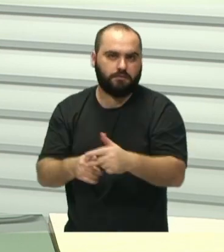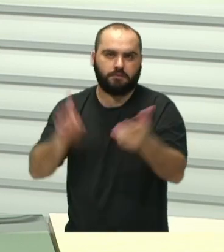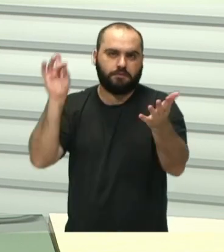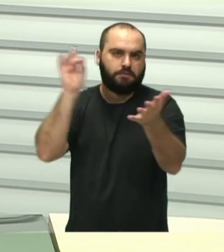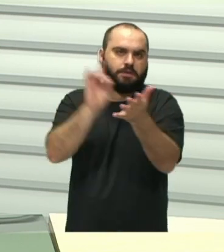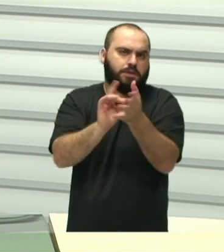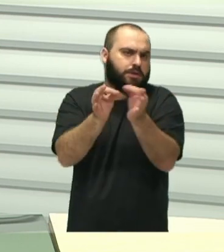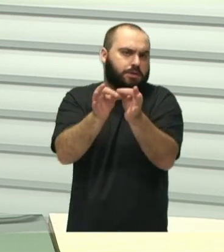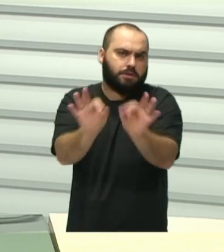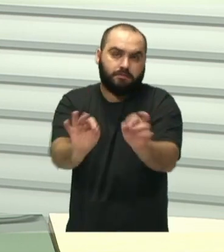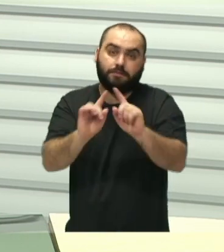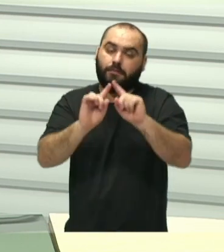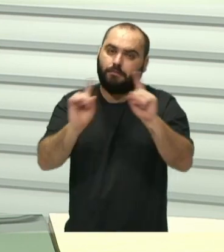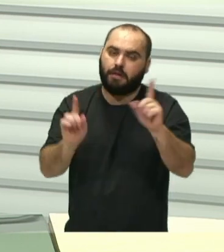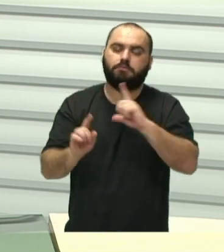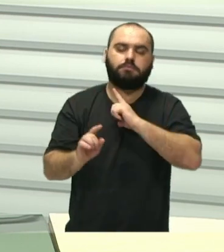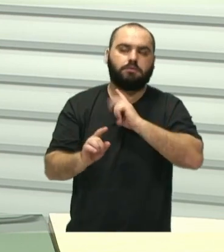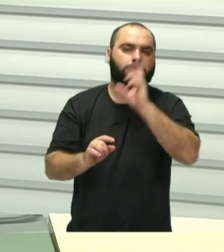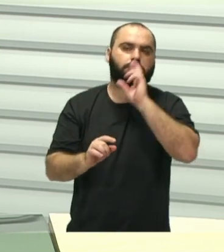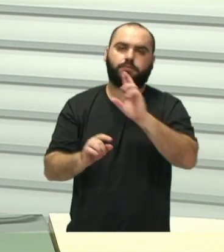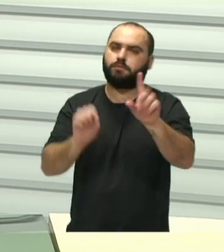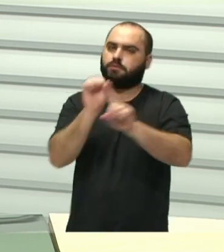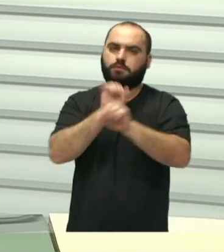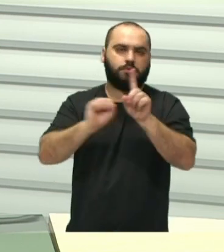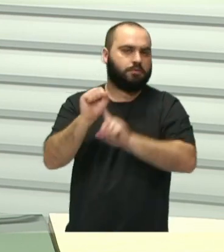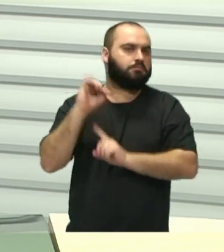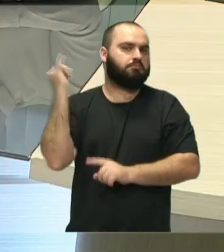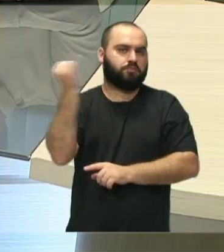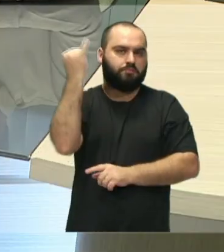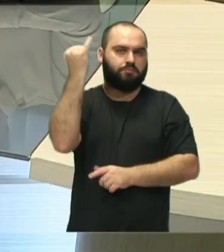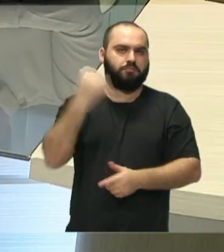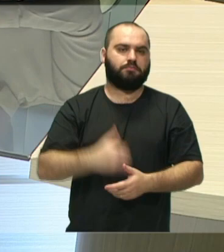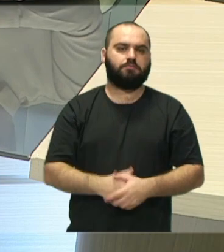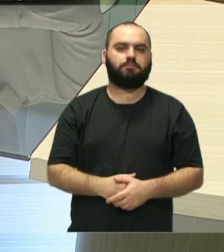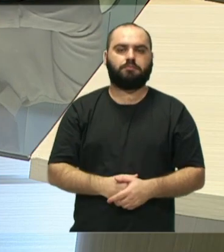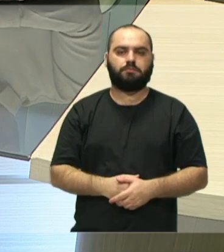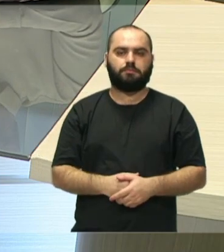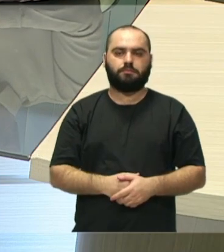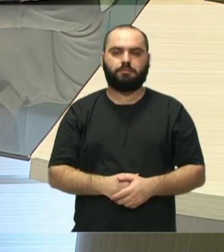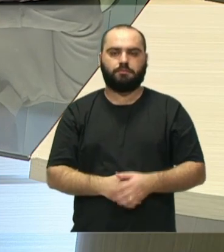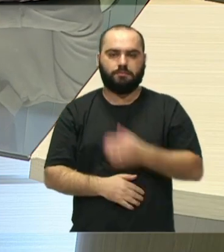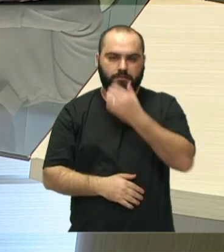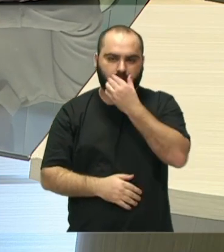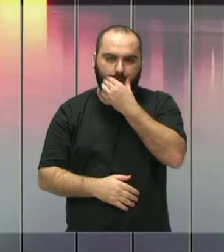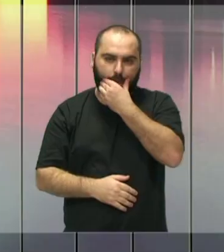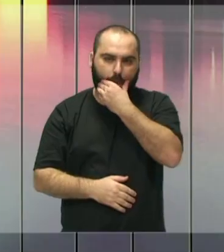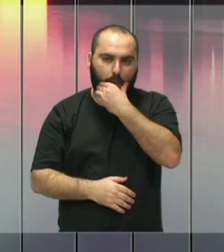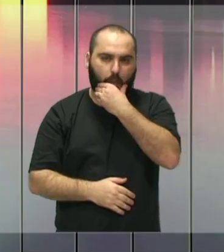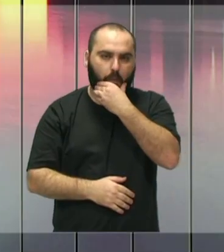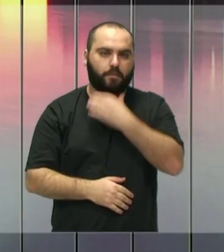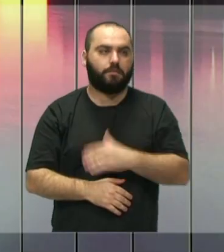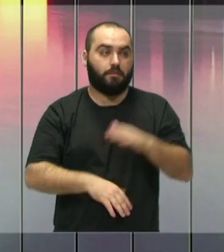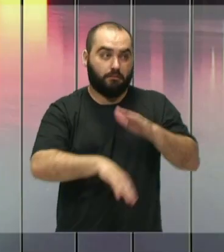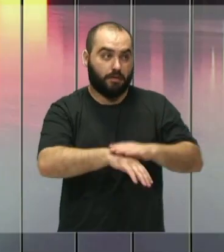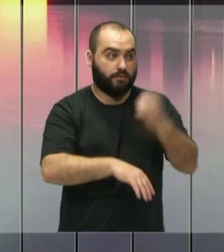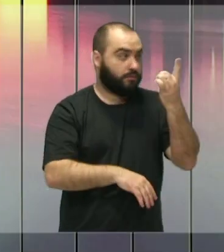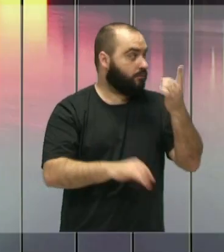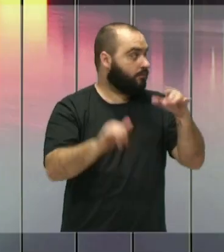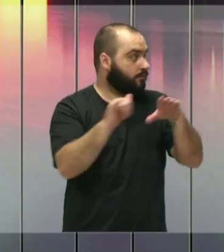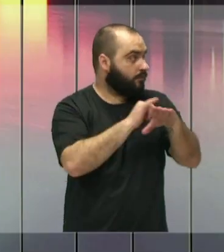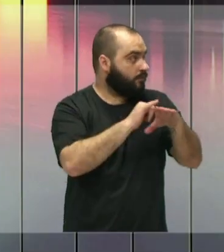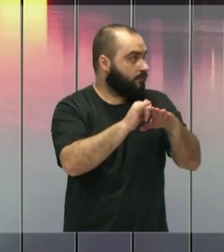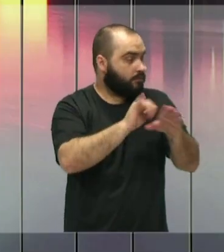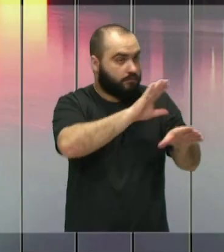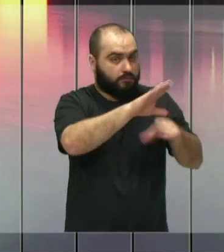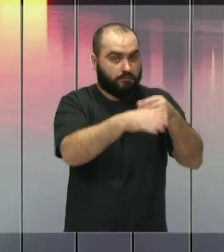muito simples mas que tem um efeito social bastante interessante outra ferramenta implantada e fazer a aplicação e implantação que